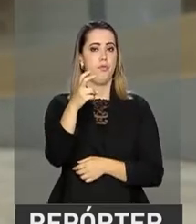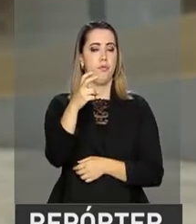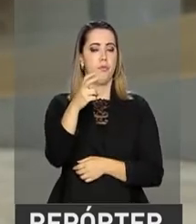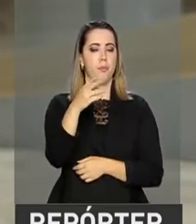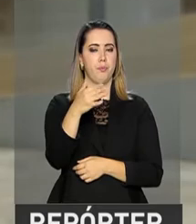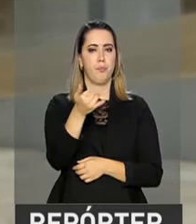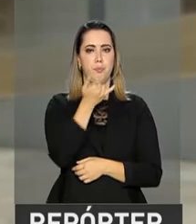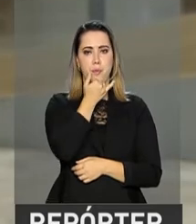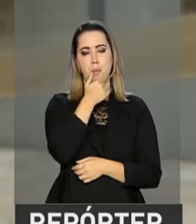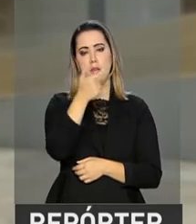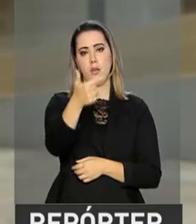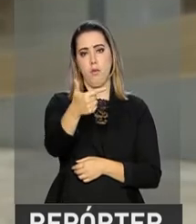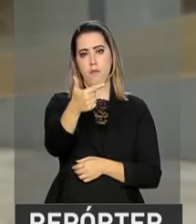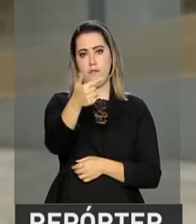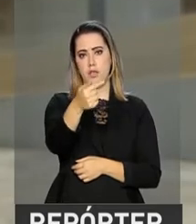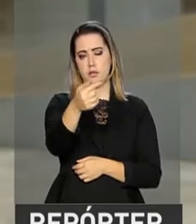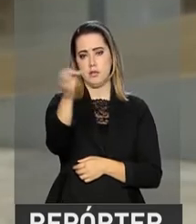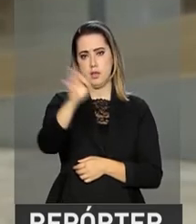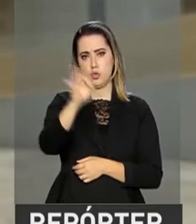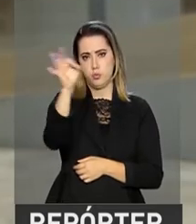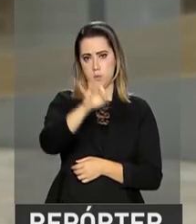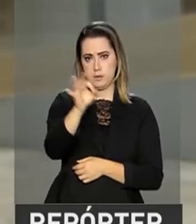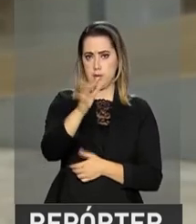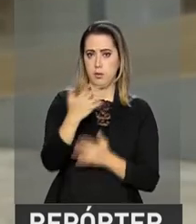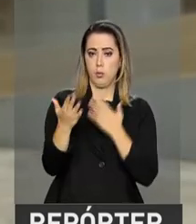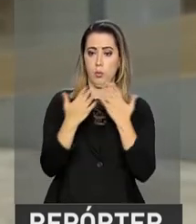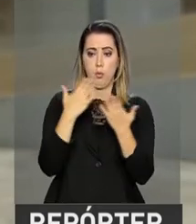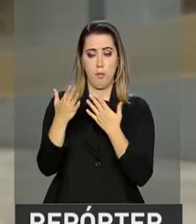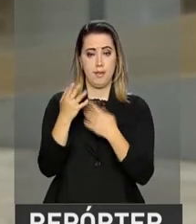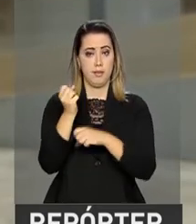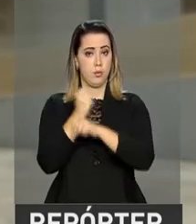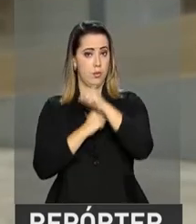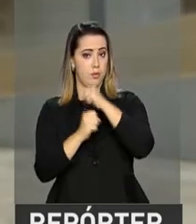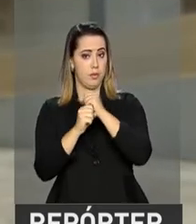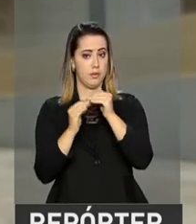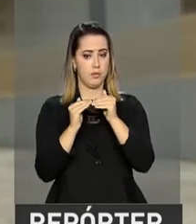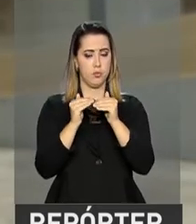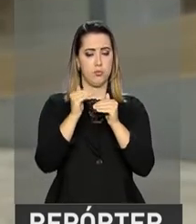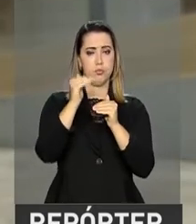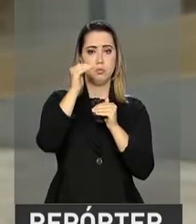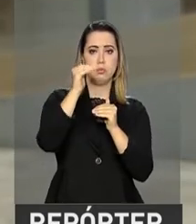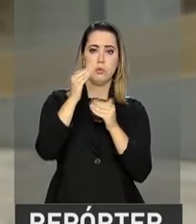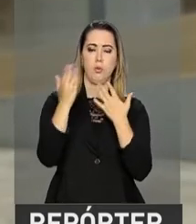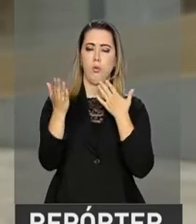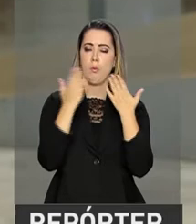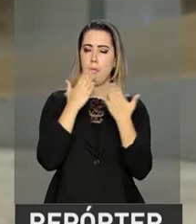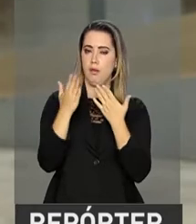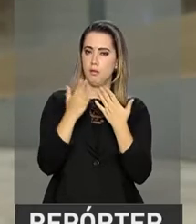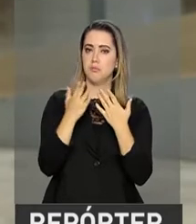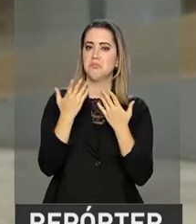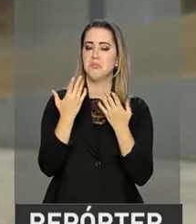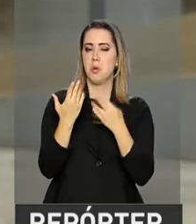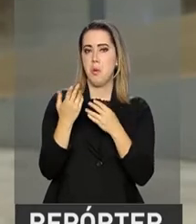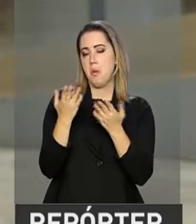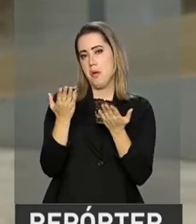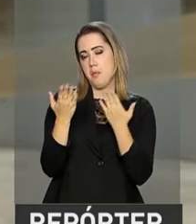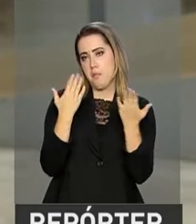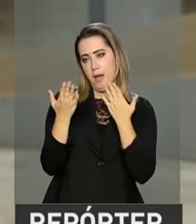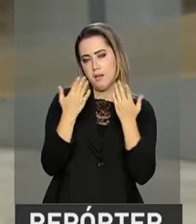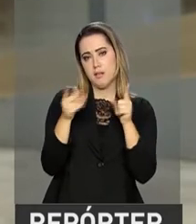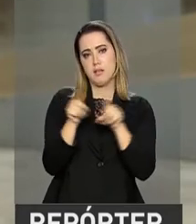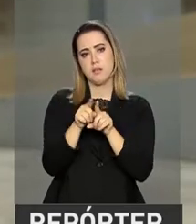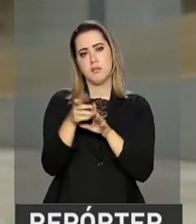bem maior que na passagem de 16 para 17 e muito próximo aos índices de efetivação